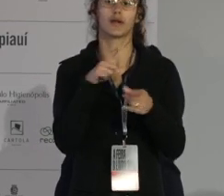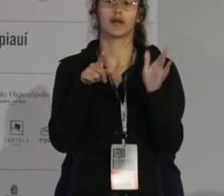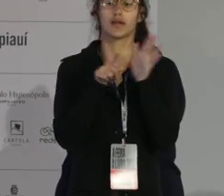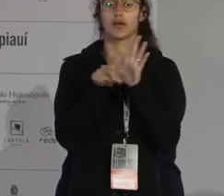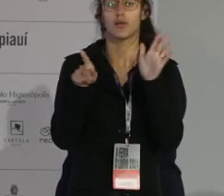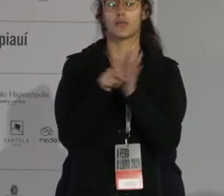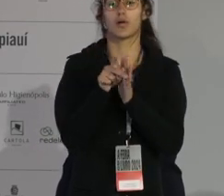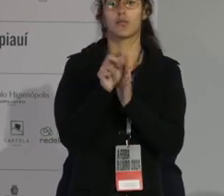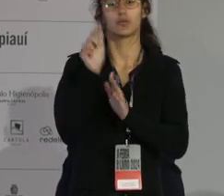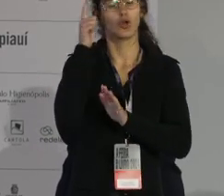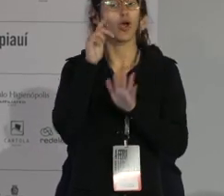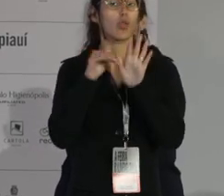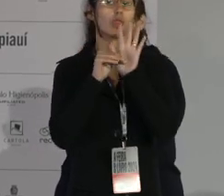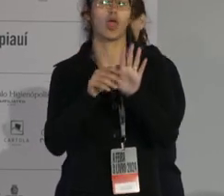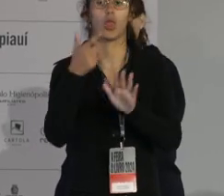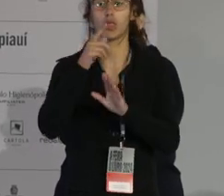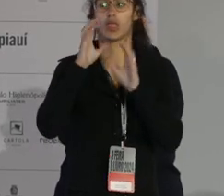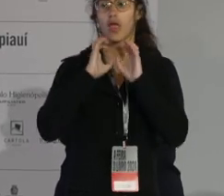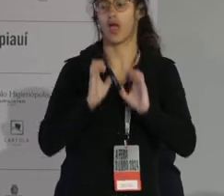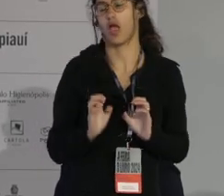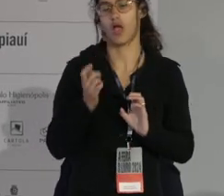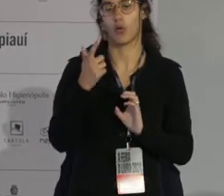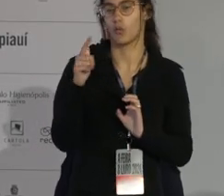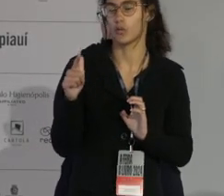do herói sem nenhum caráter,